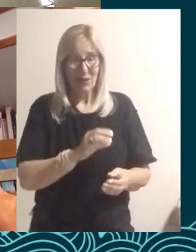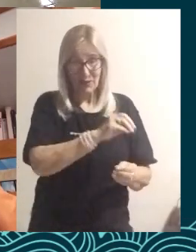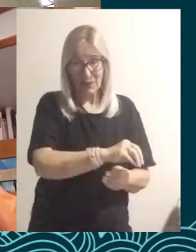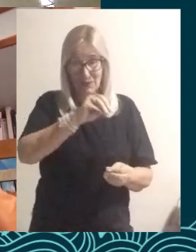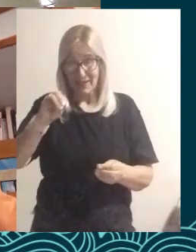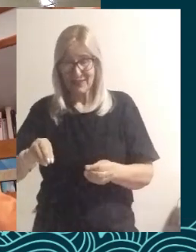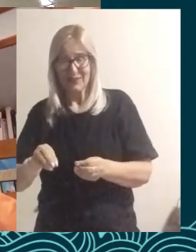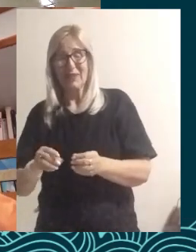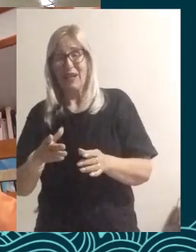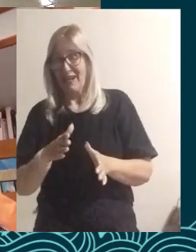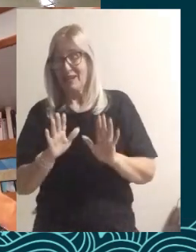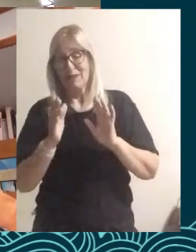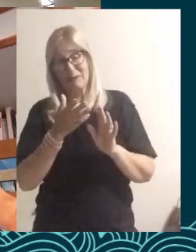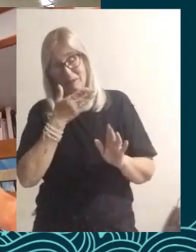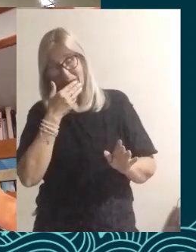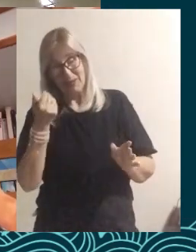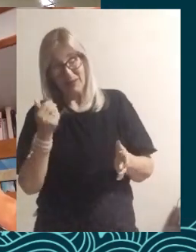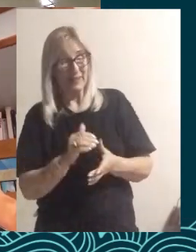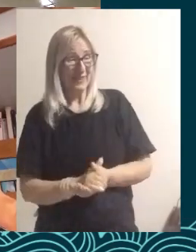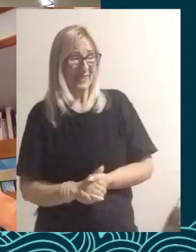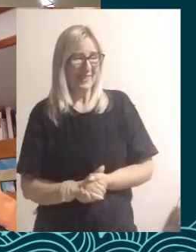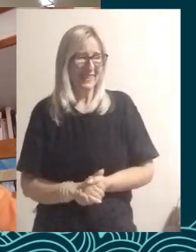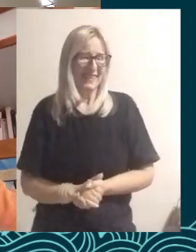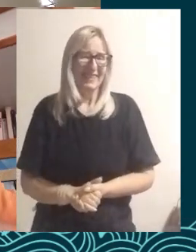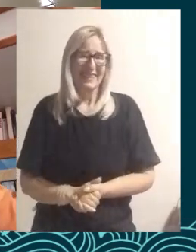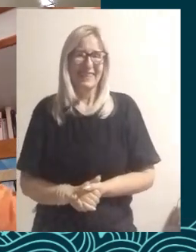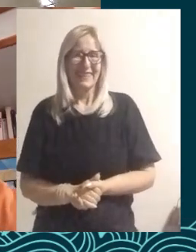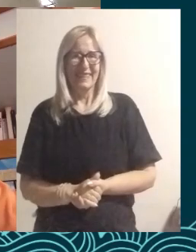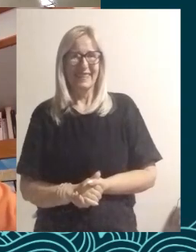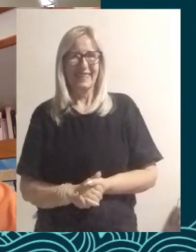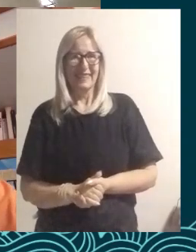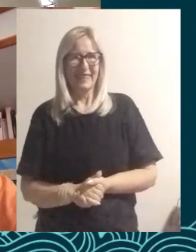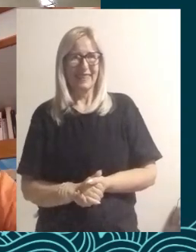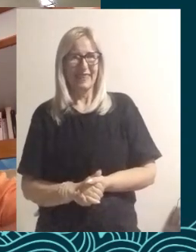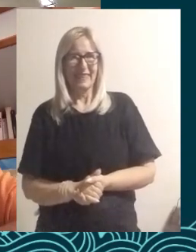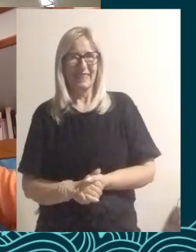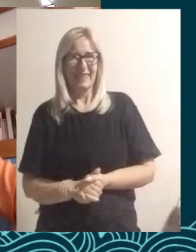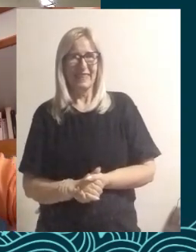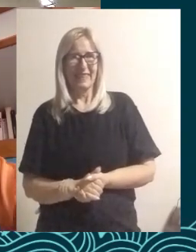trocar de lugar por um mês. Vocês iam entender.